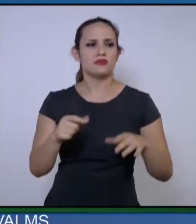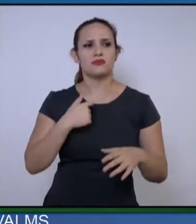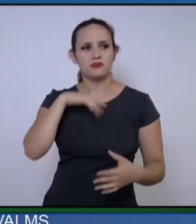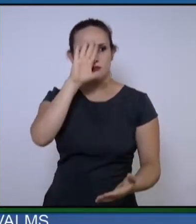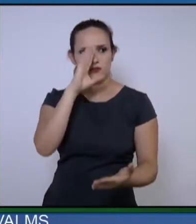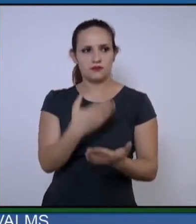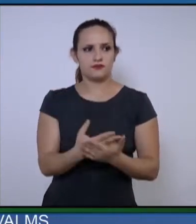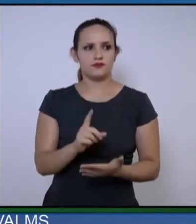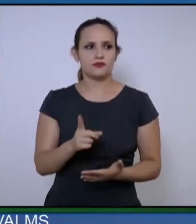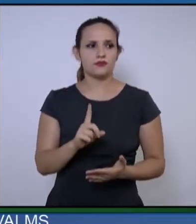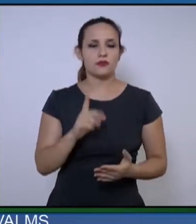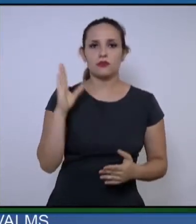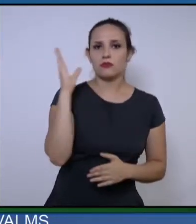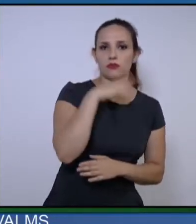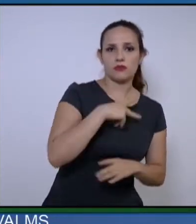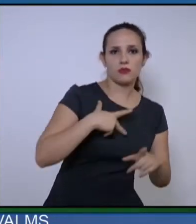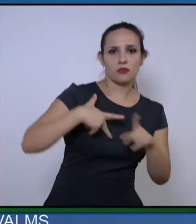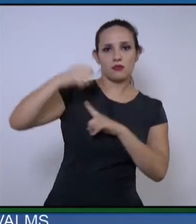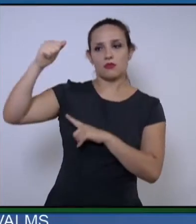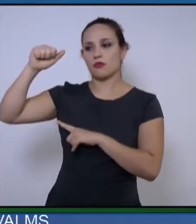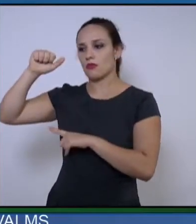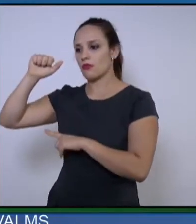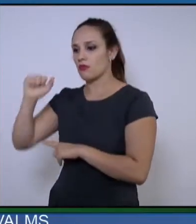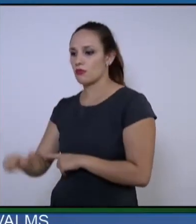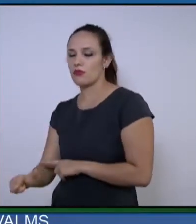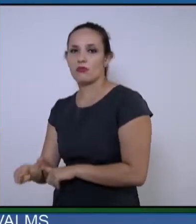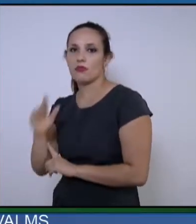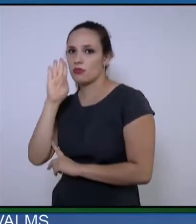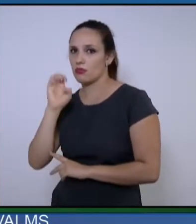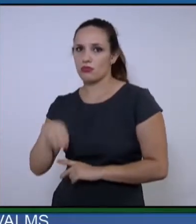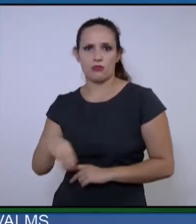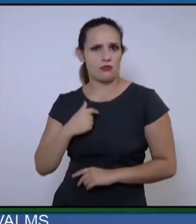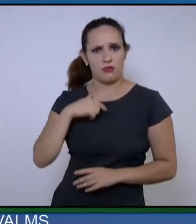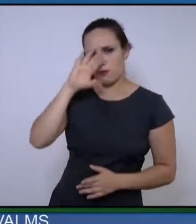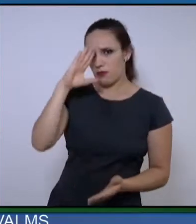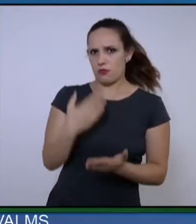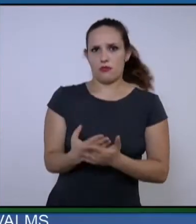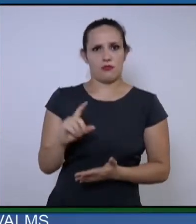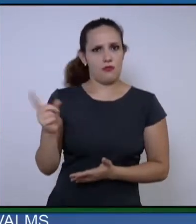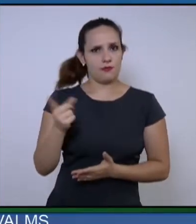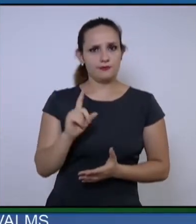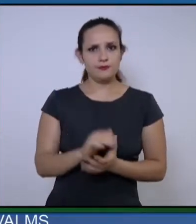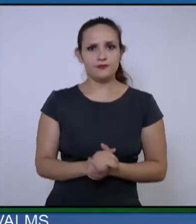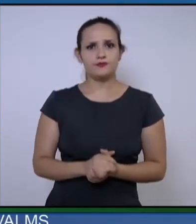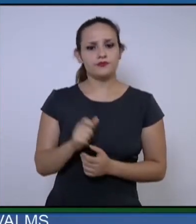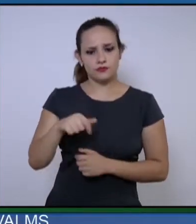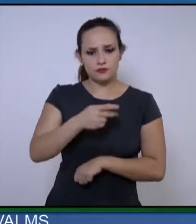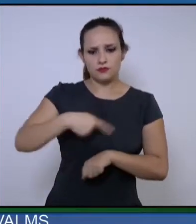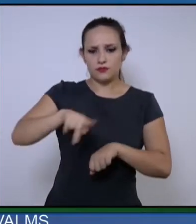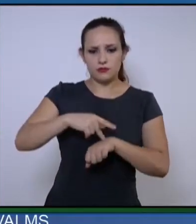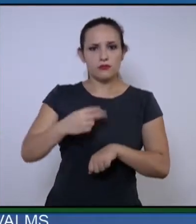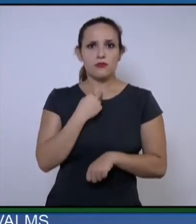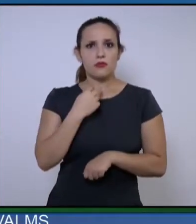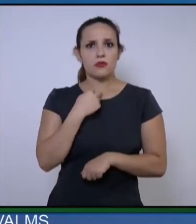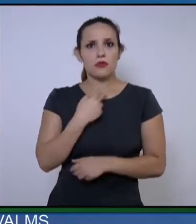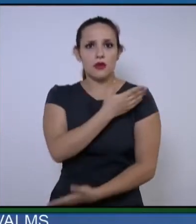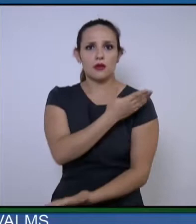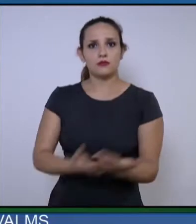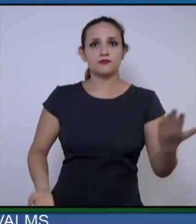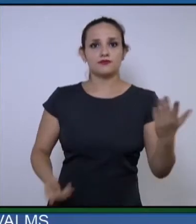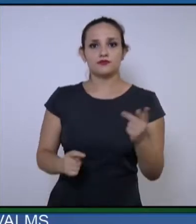acreditar que o mal vai vencer o bem. Não acredito nisso. Esse país não pode perder